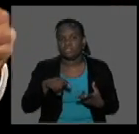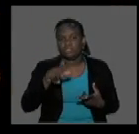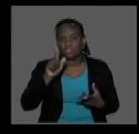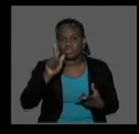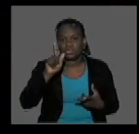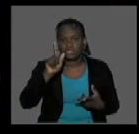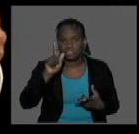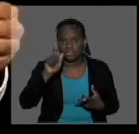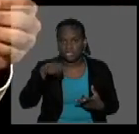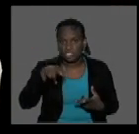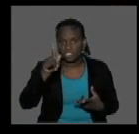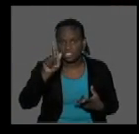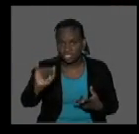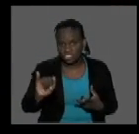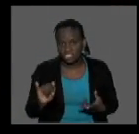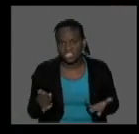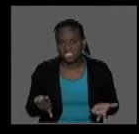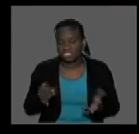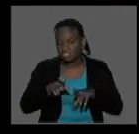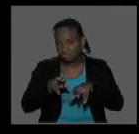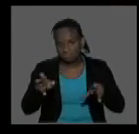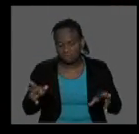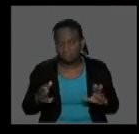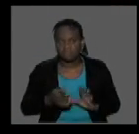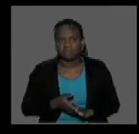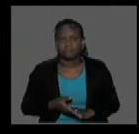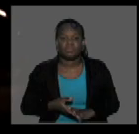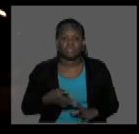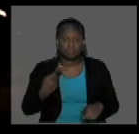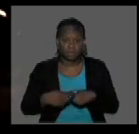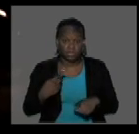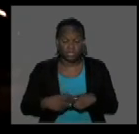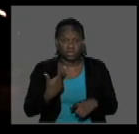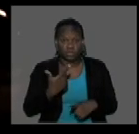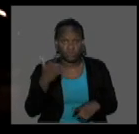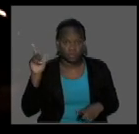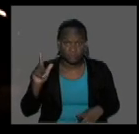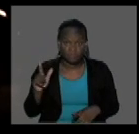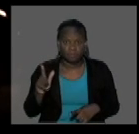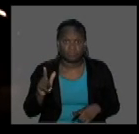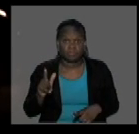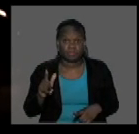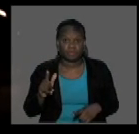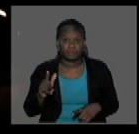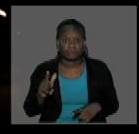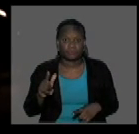de Jeje, de Fon, etc. E tal. Porque uma outra